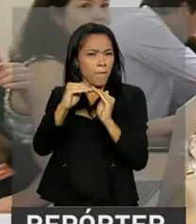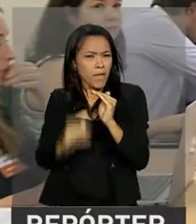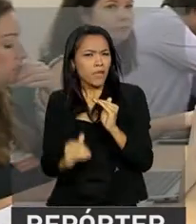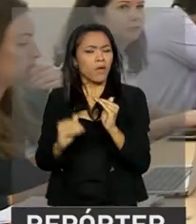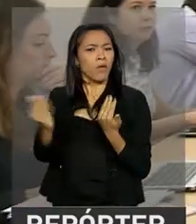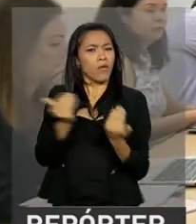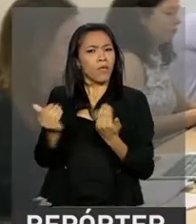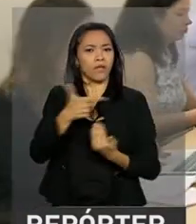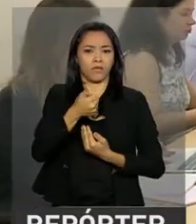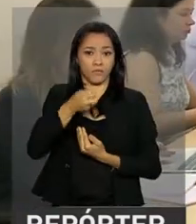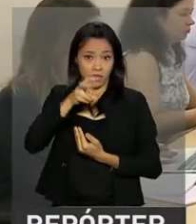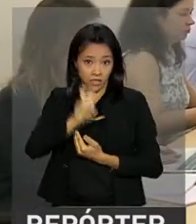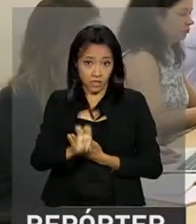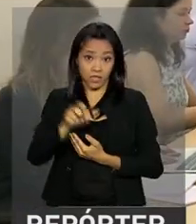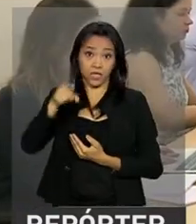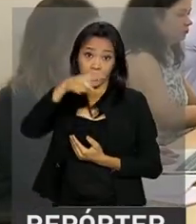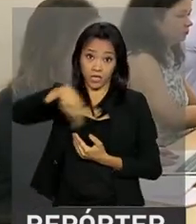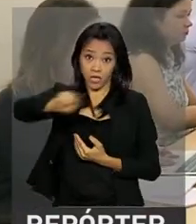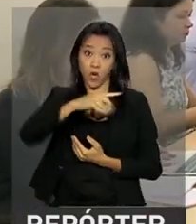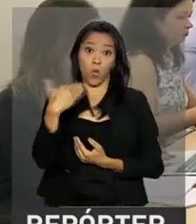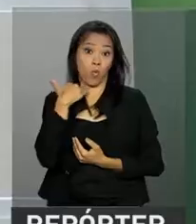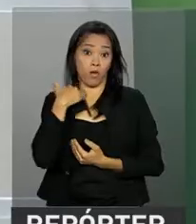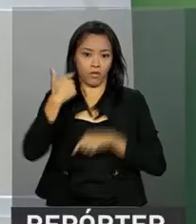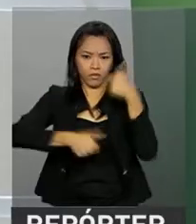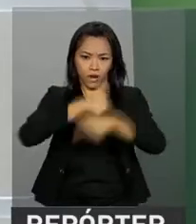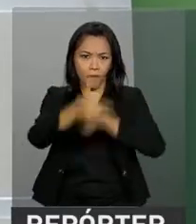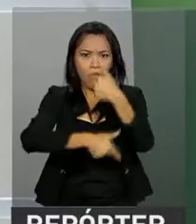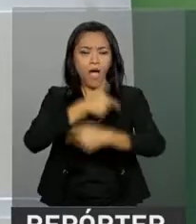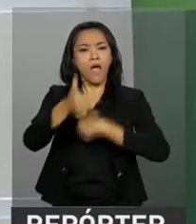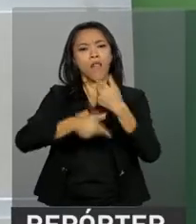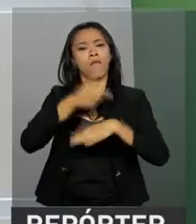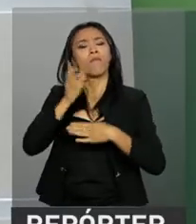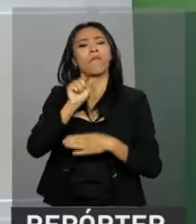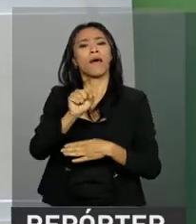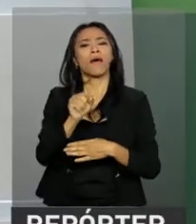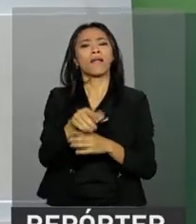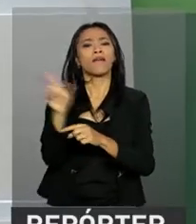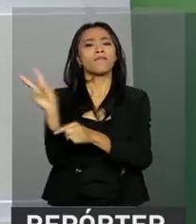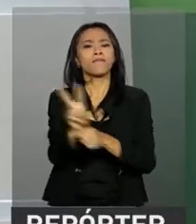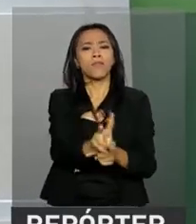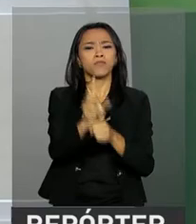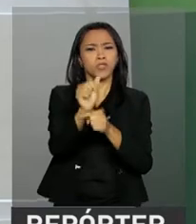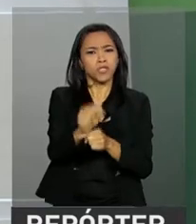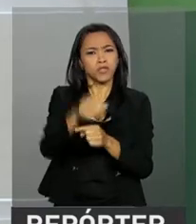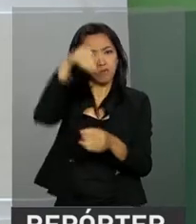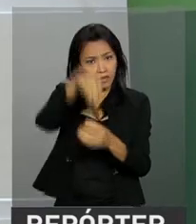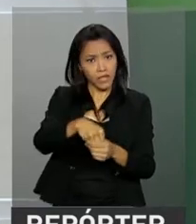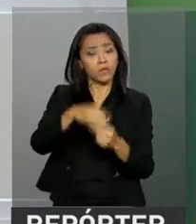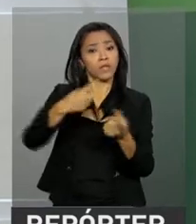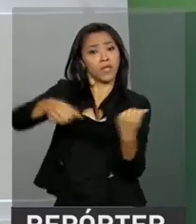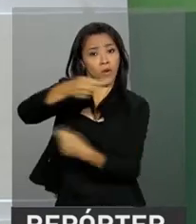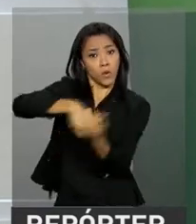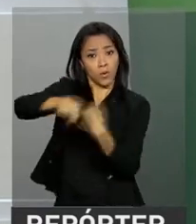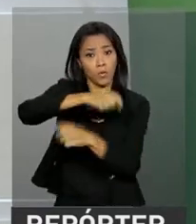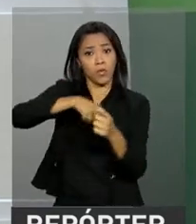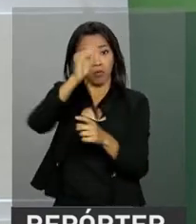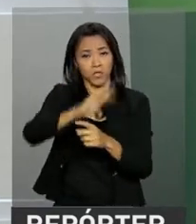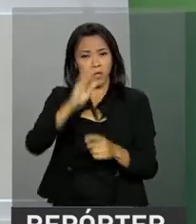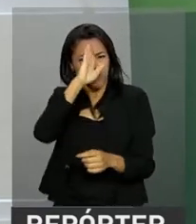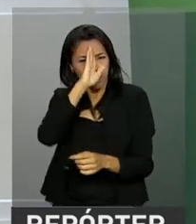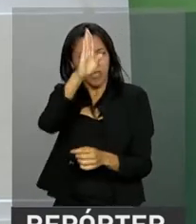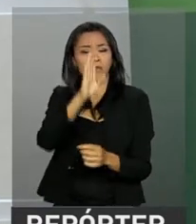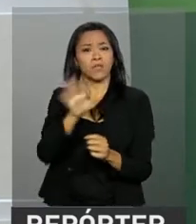2015 o banco trabalha para atender às necessidades de financiamento da economia brasileira principalmente nos segmentos